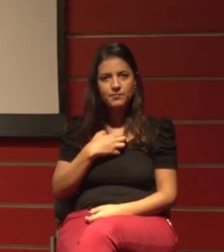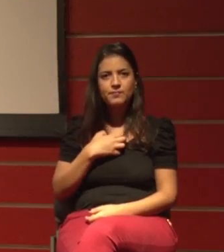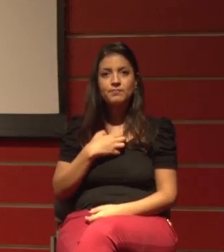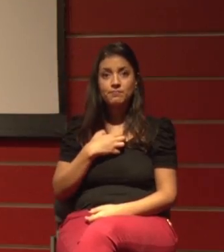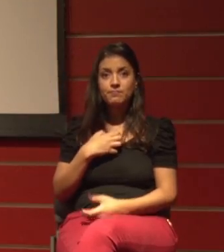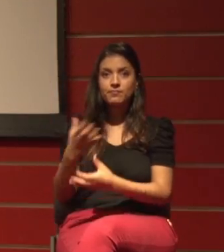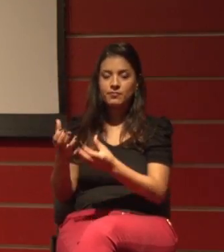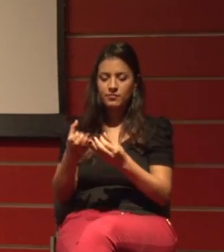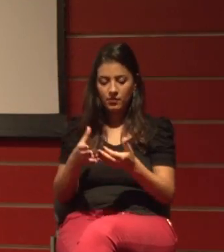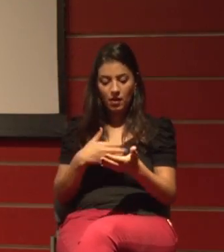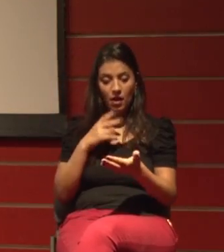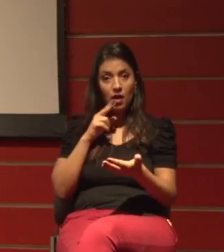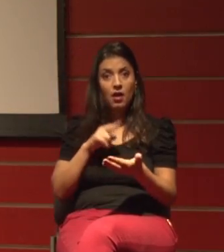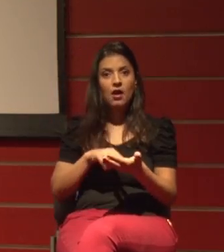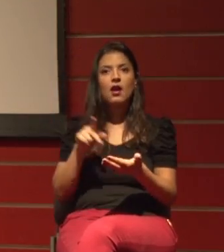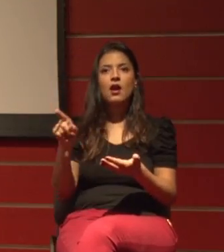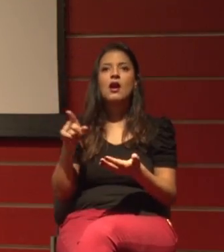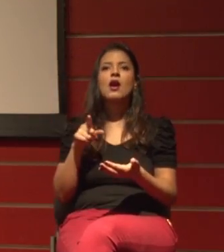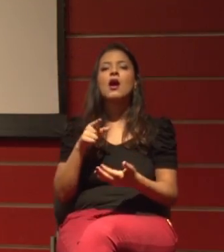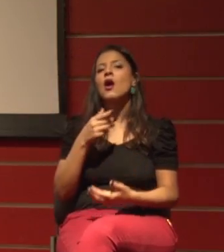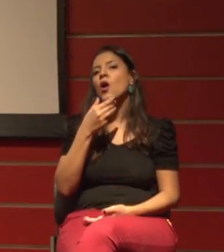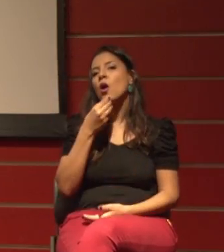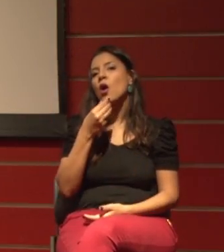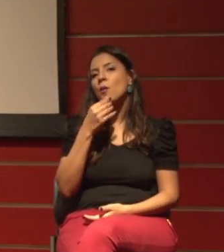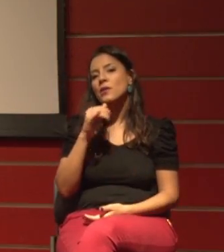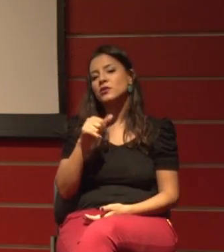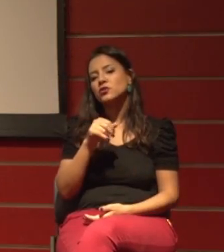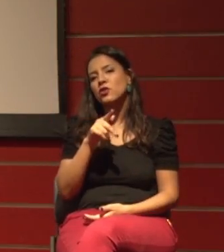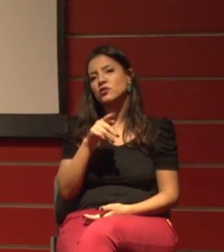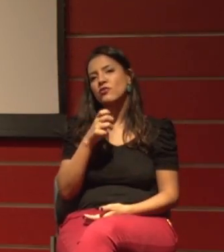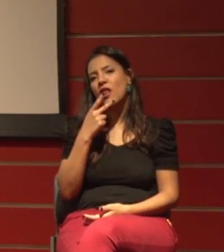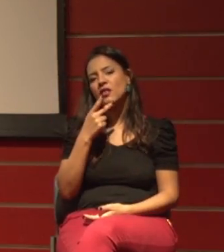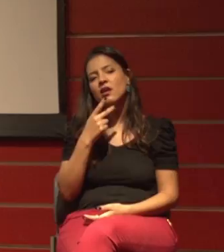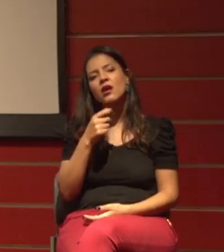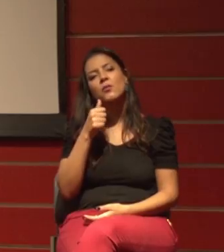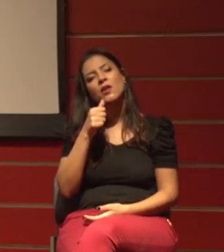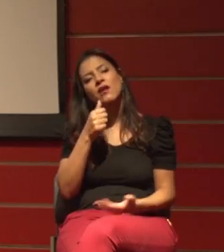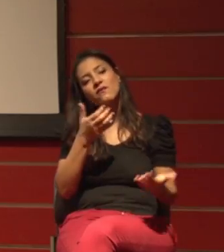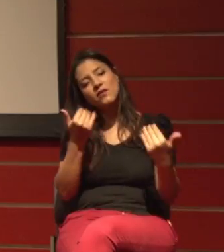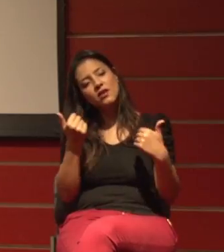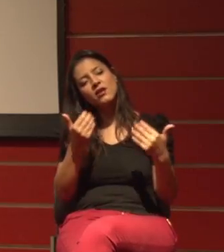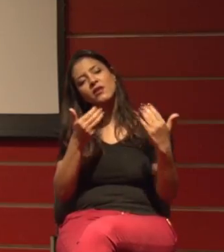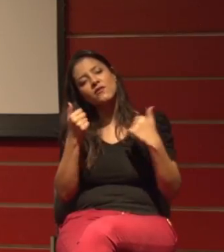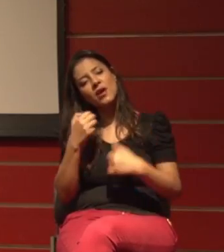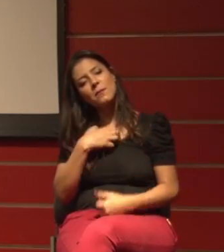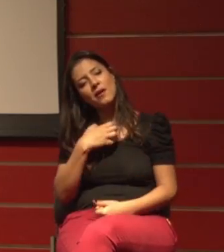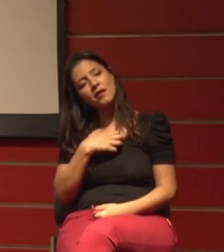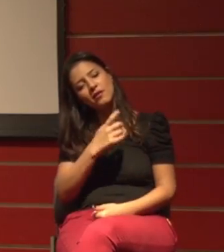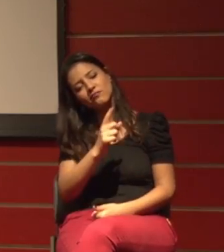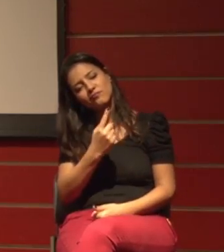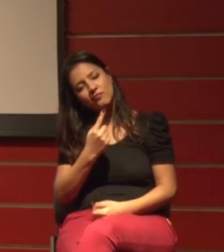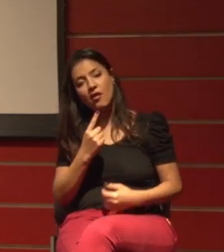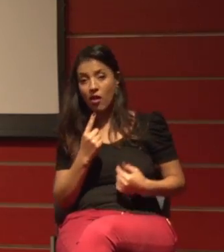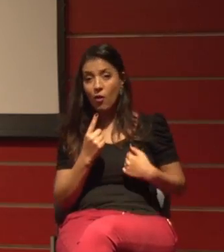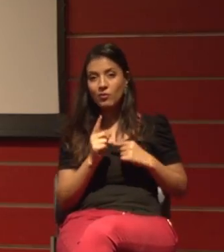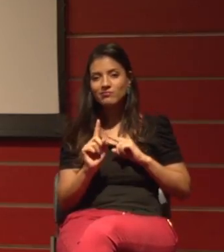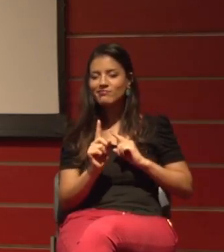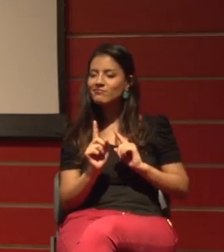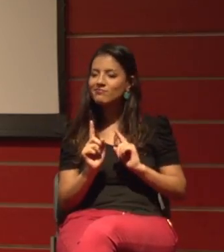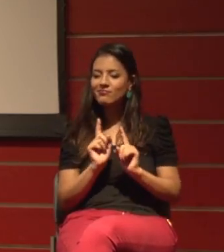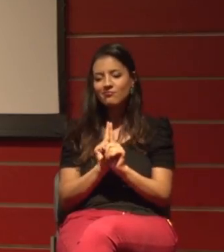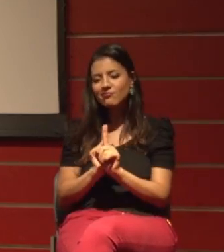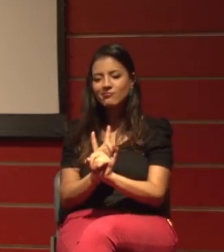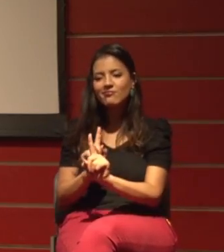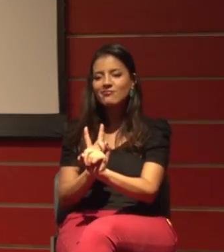Amado tava escrito lá n ele dizia né venha moça venha pra Bahia Eu serei teu guia e te mostrarei não apenas o que há de Belo mas também o que há de feio eu